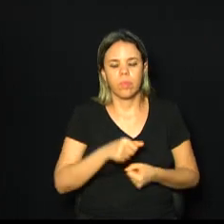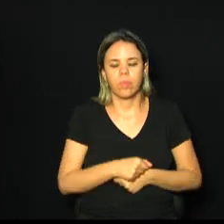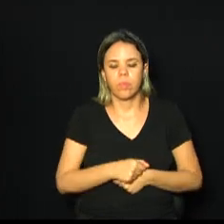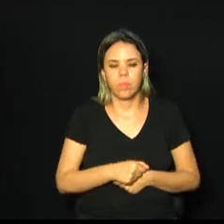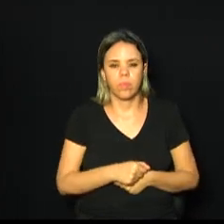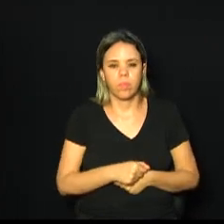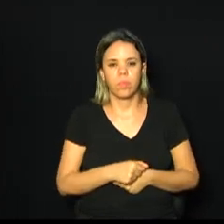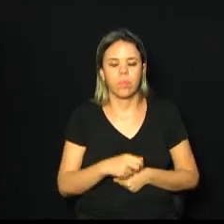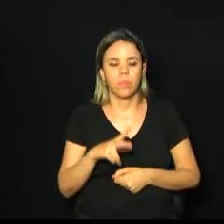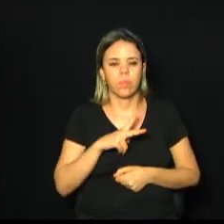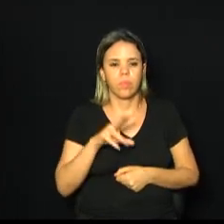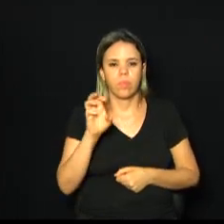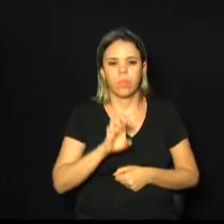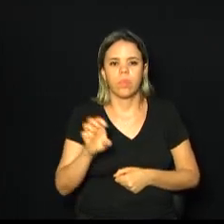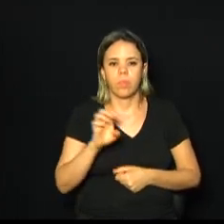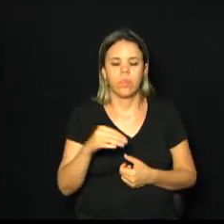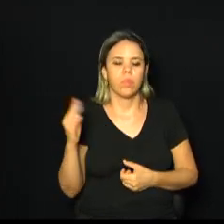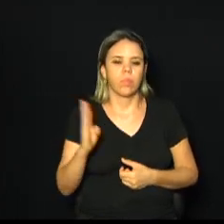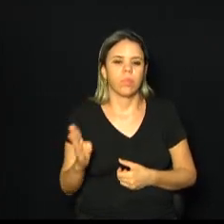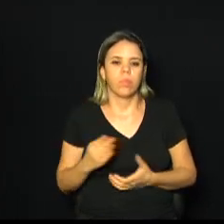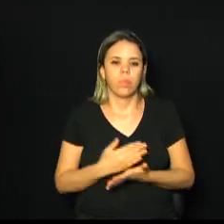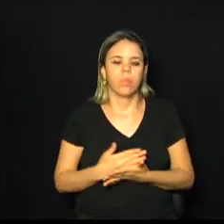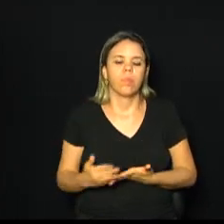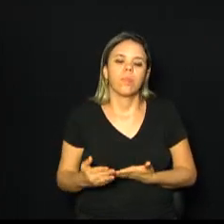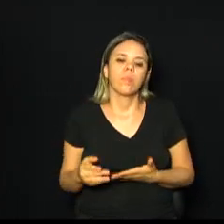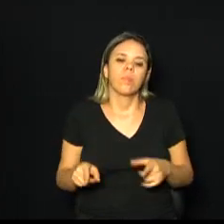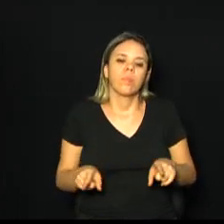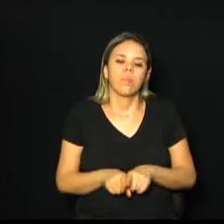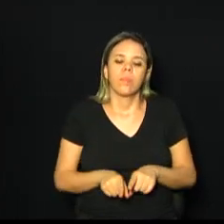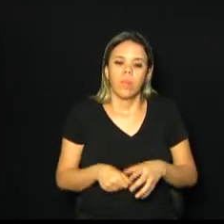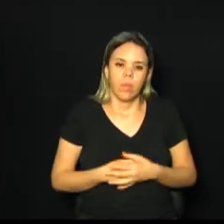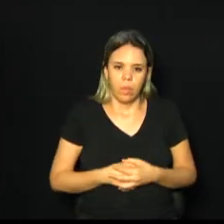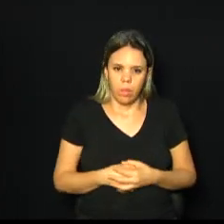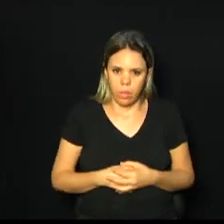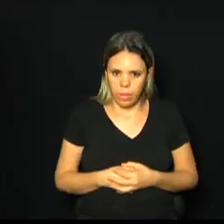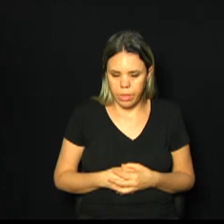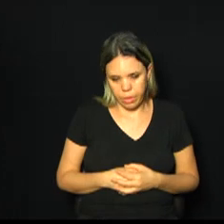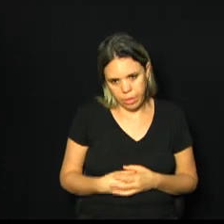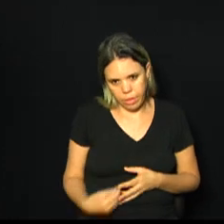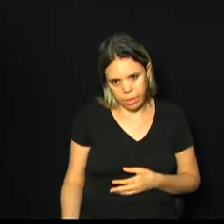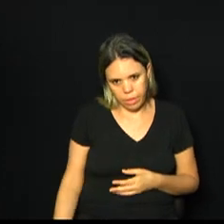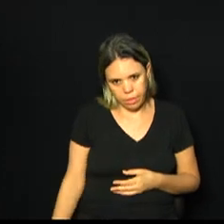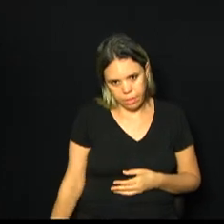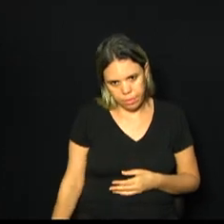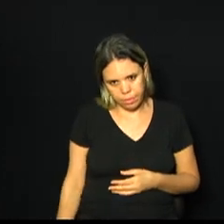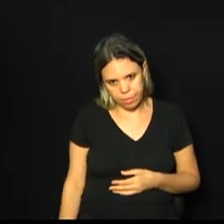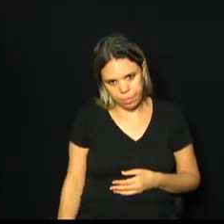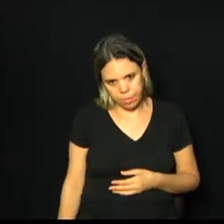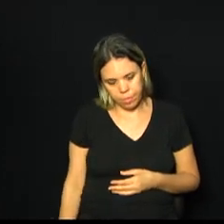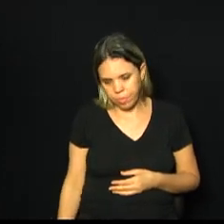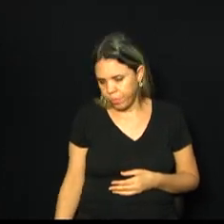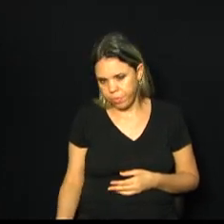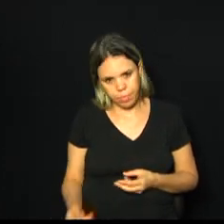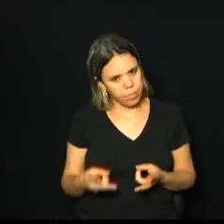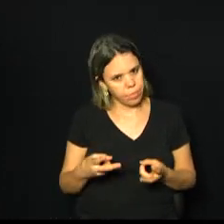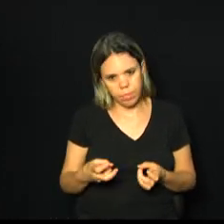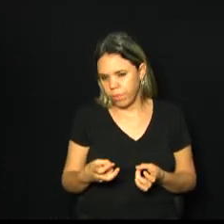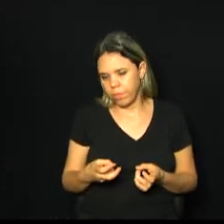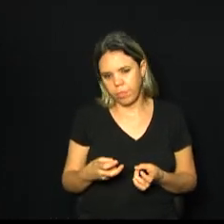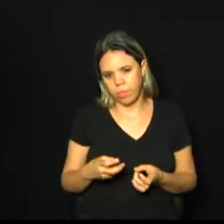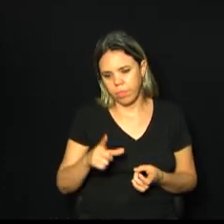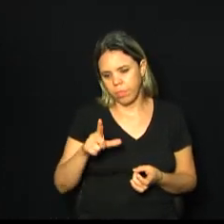particular na Europa, e agora no Brasil vai começar isso também, porque ela me Ela não identificou o